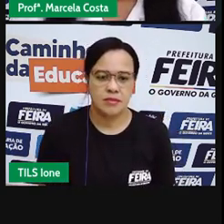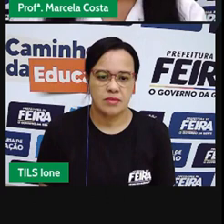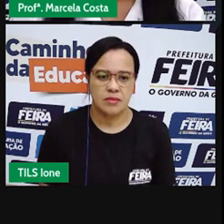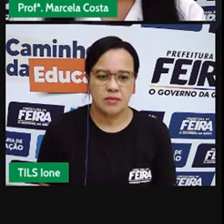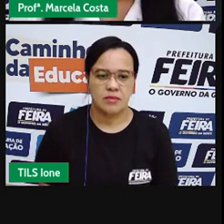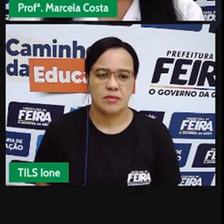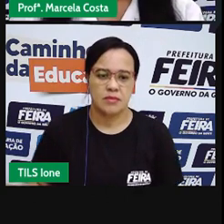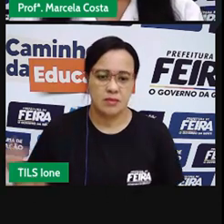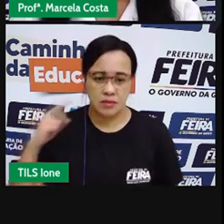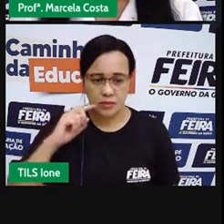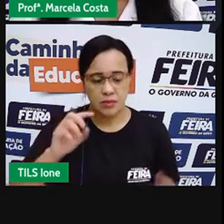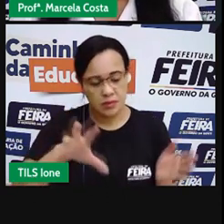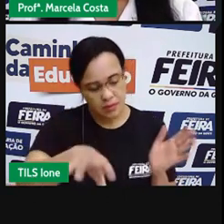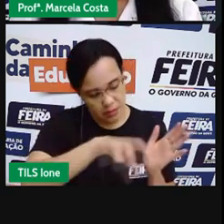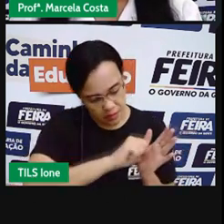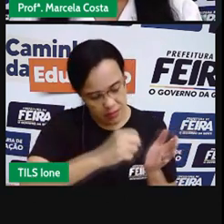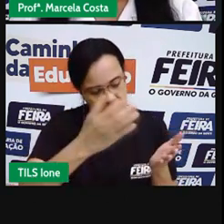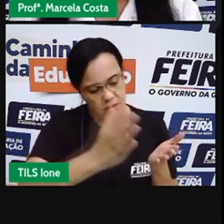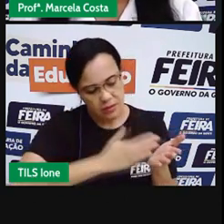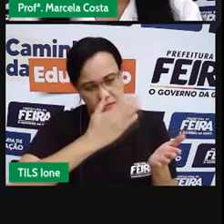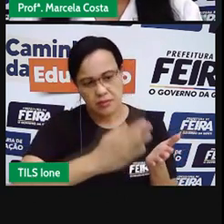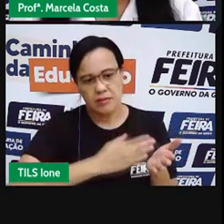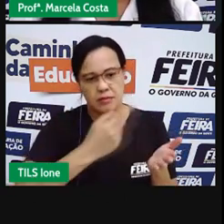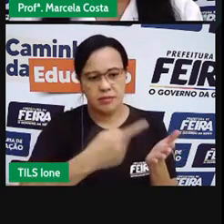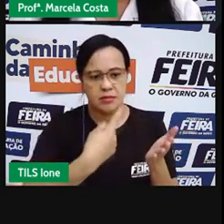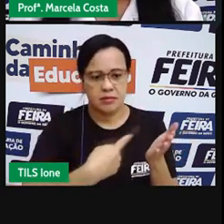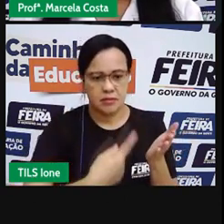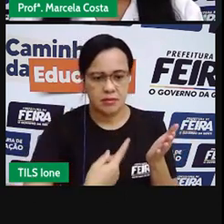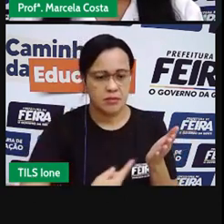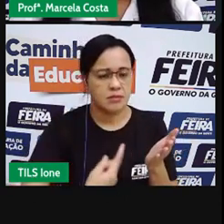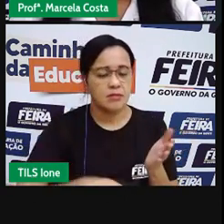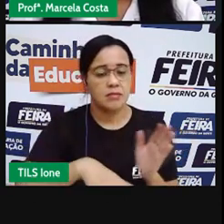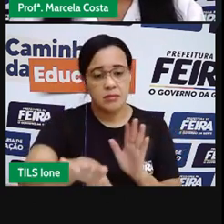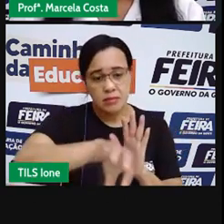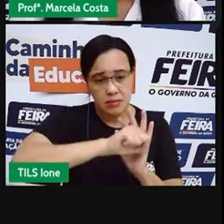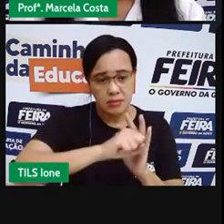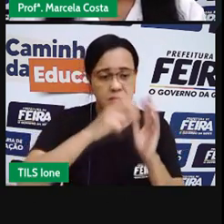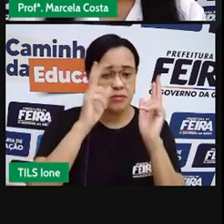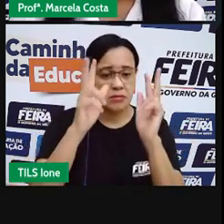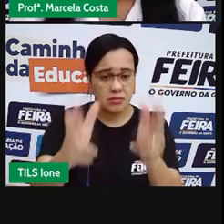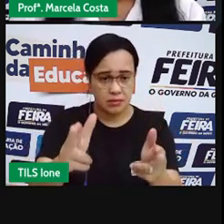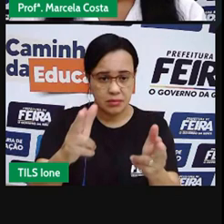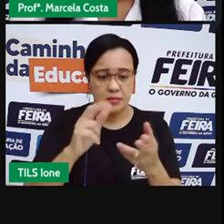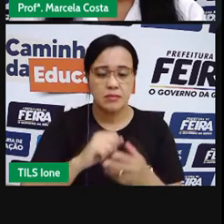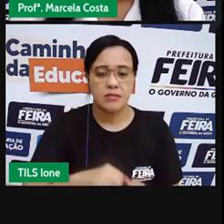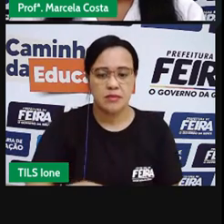Então, aí no seu caderno, eu vou pedir para você fazer dessa forma. Coloque